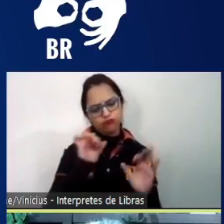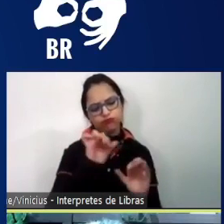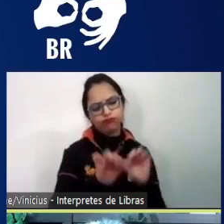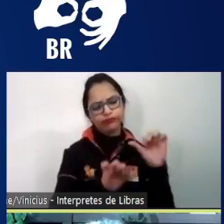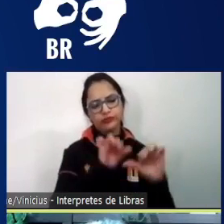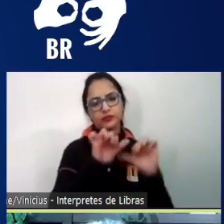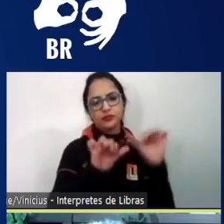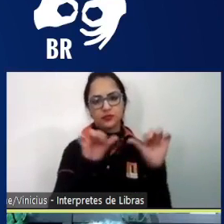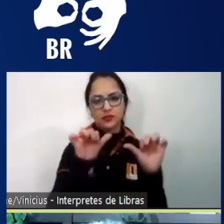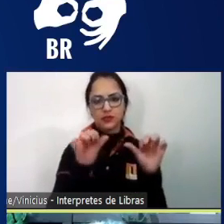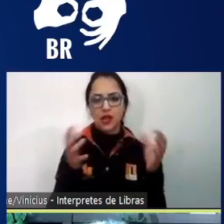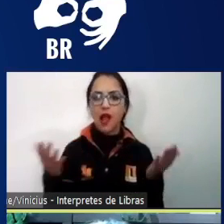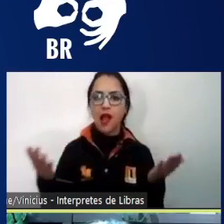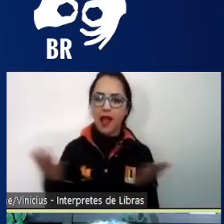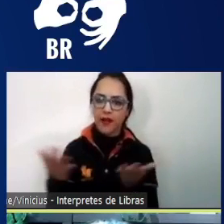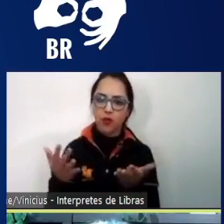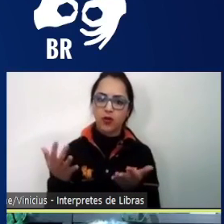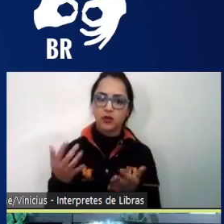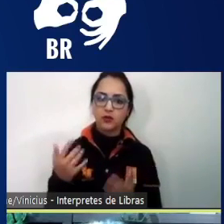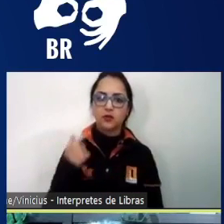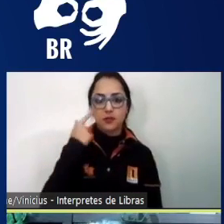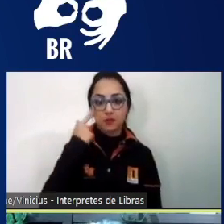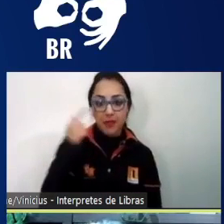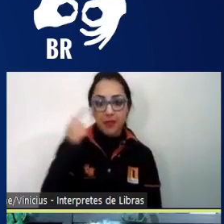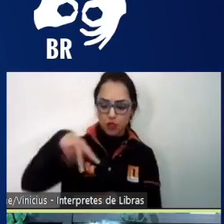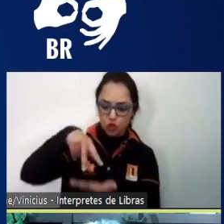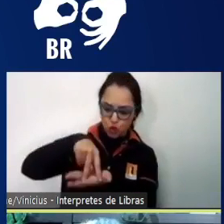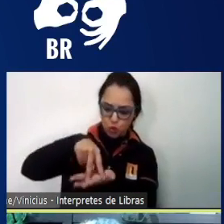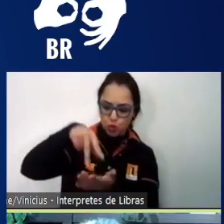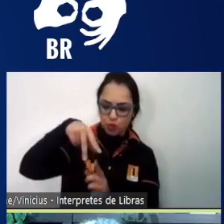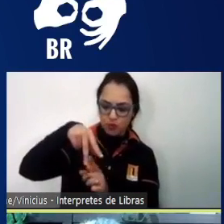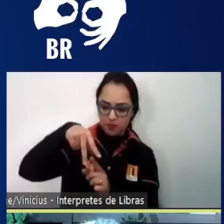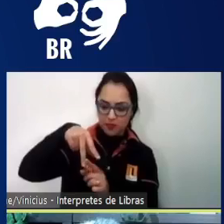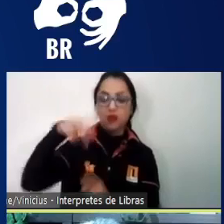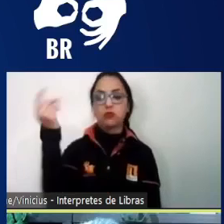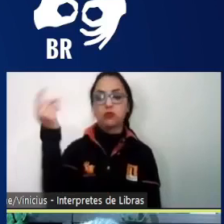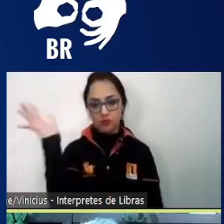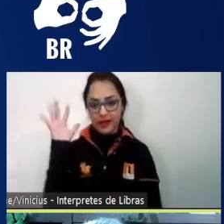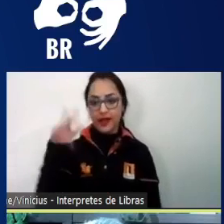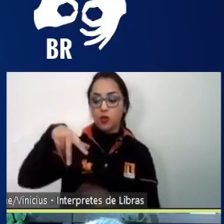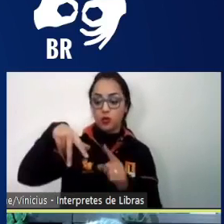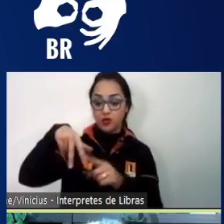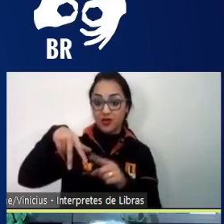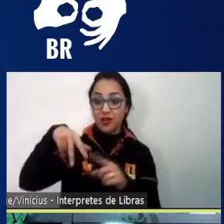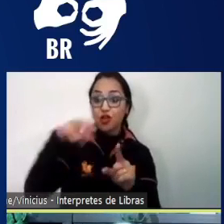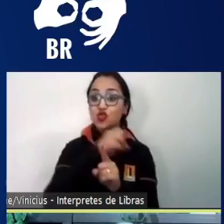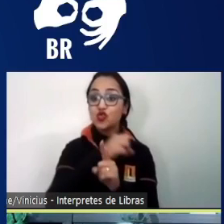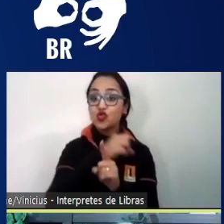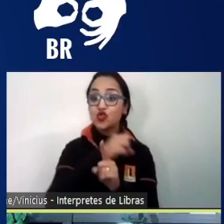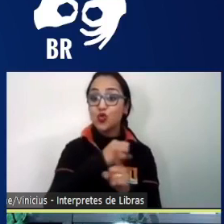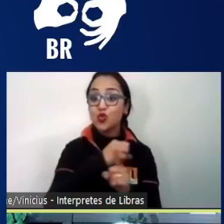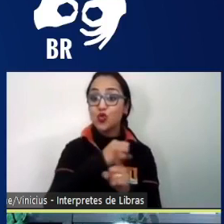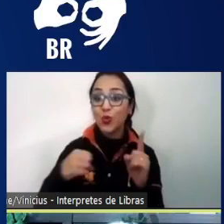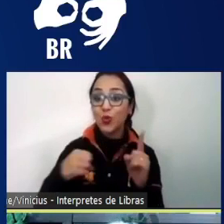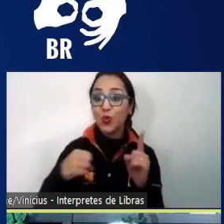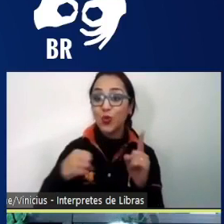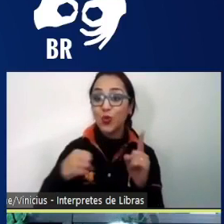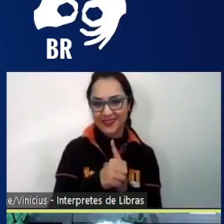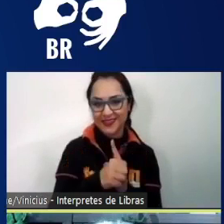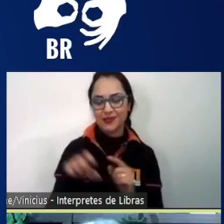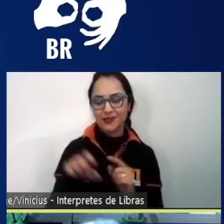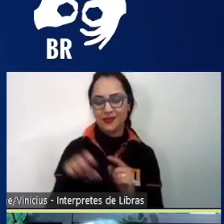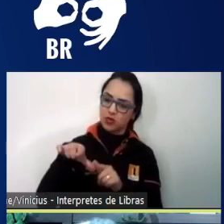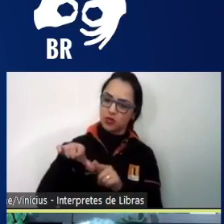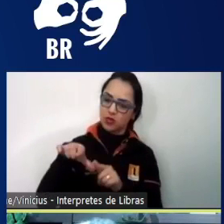estamos num nível de tratar sobre a sustentabilidade humana, mas não só no pilar econômico e